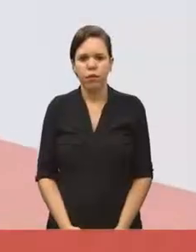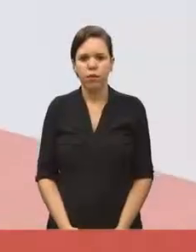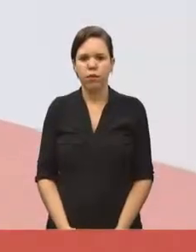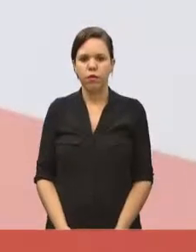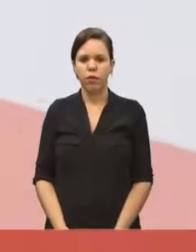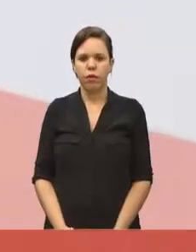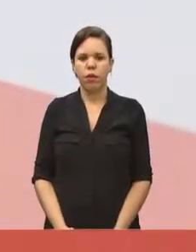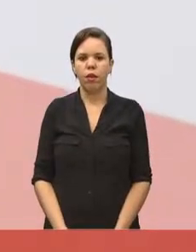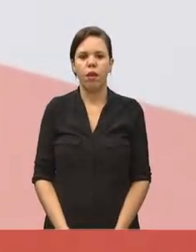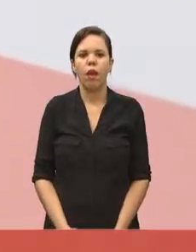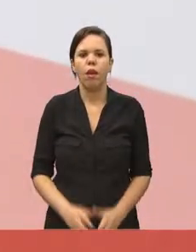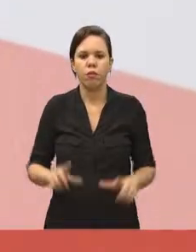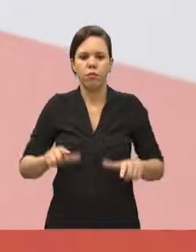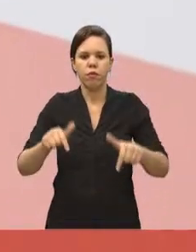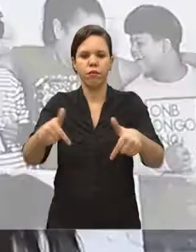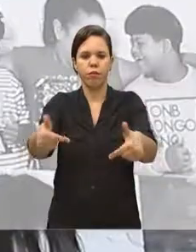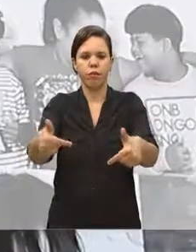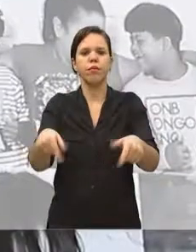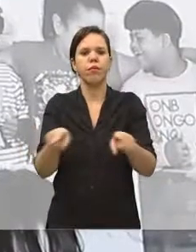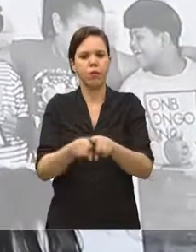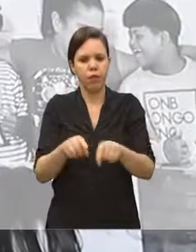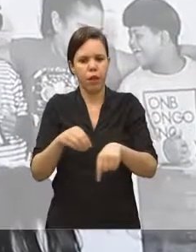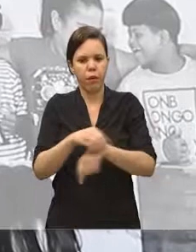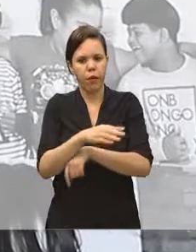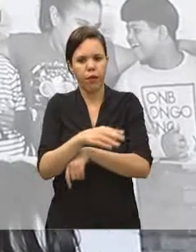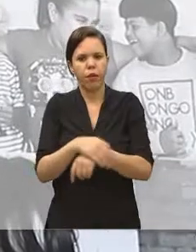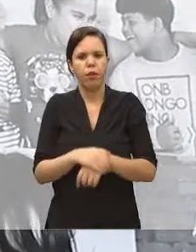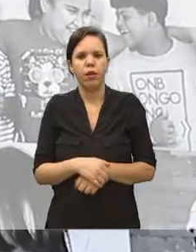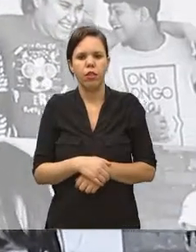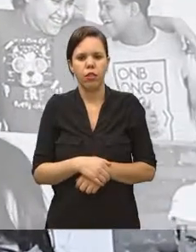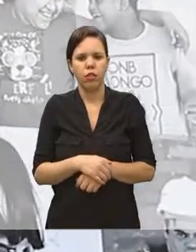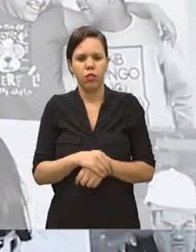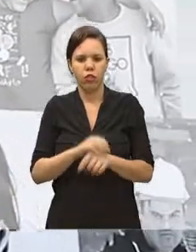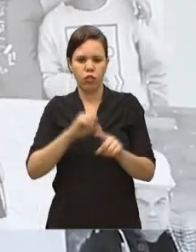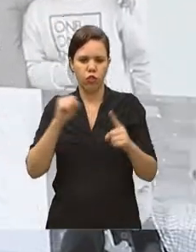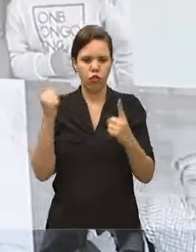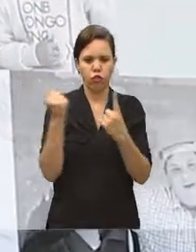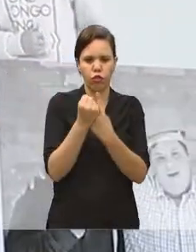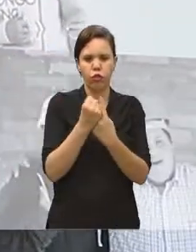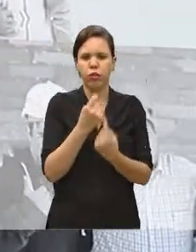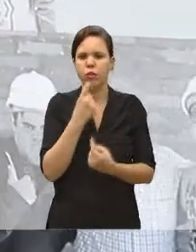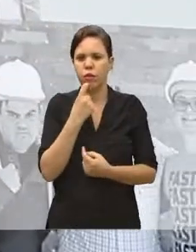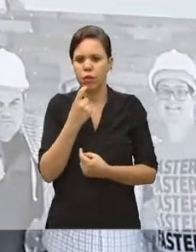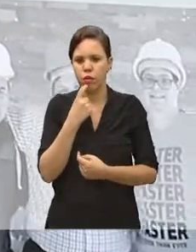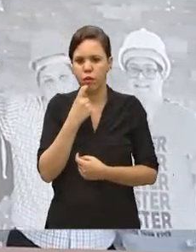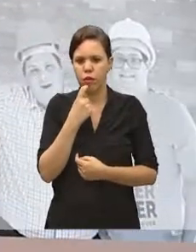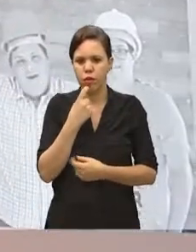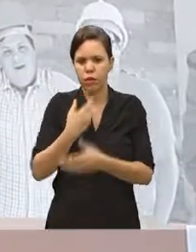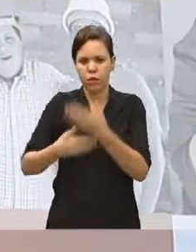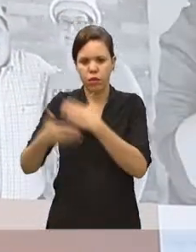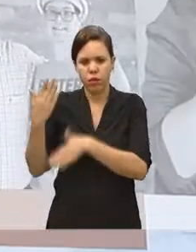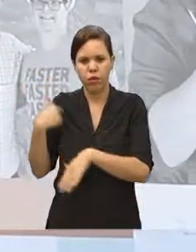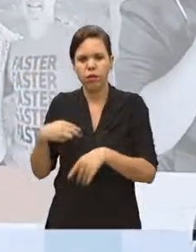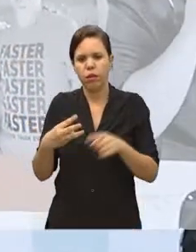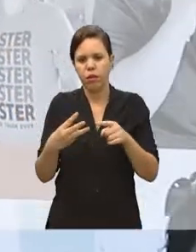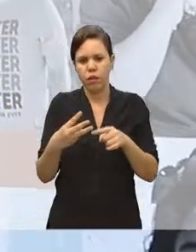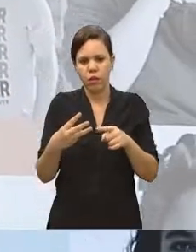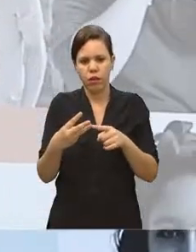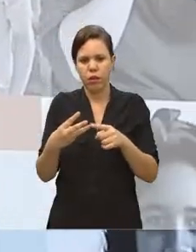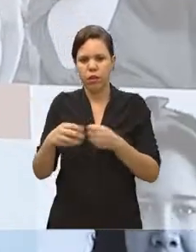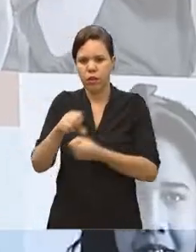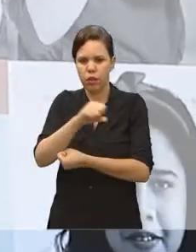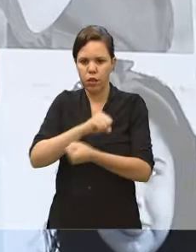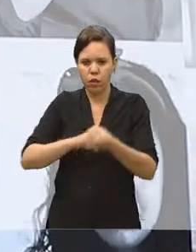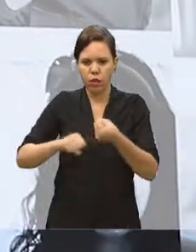E essas iniciativas também trazem um aspecto social. Em Campinas, na terceira edição da Mostra Mais Sustentável,